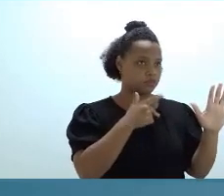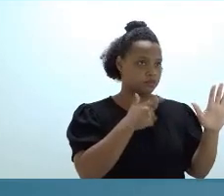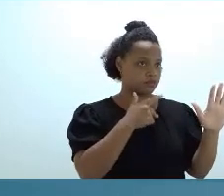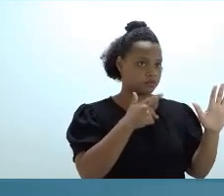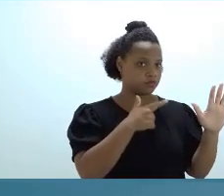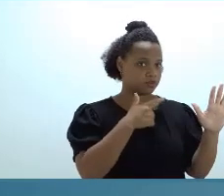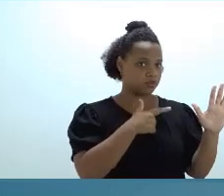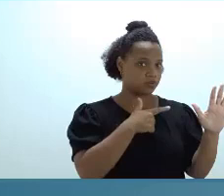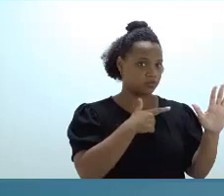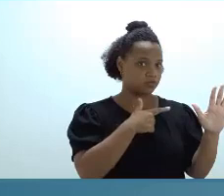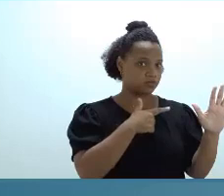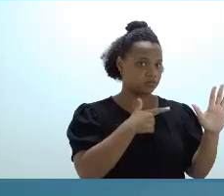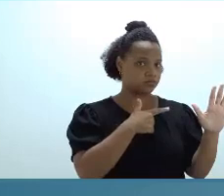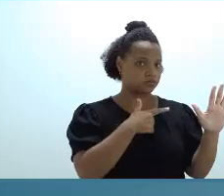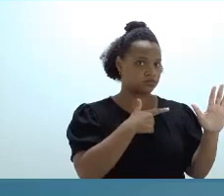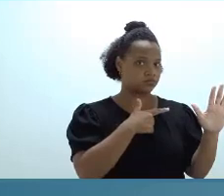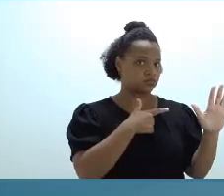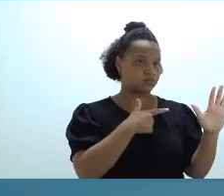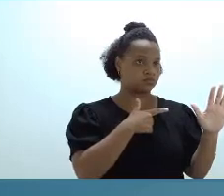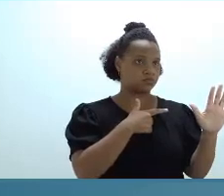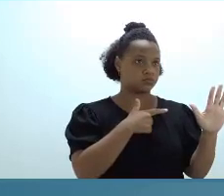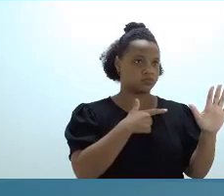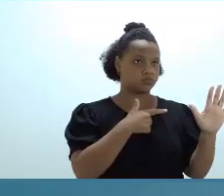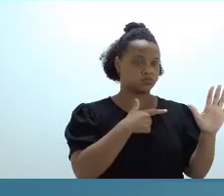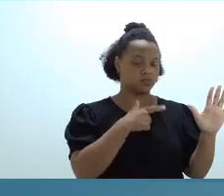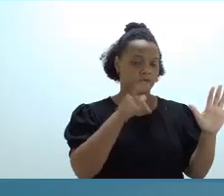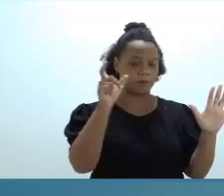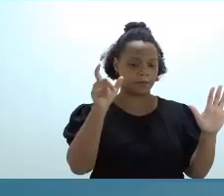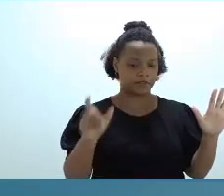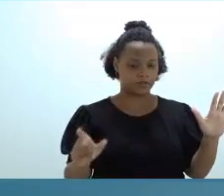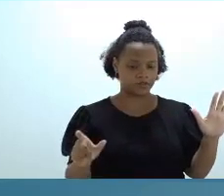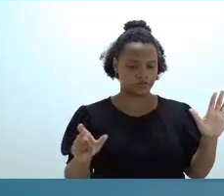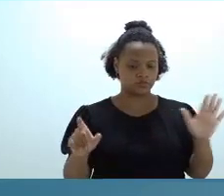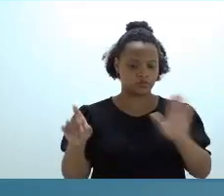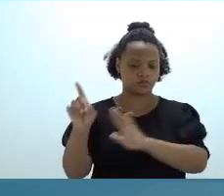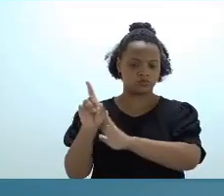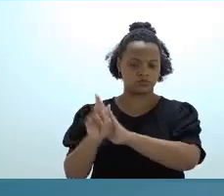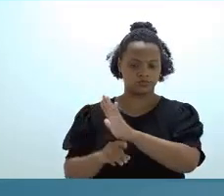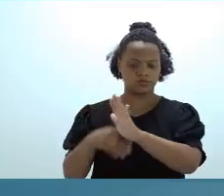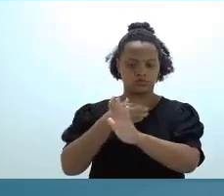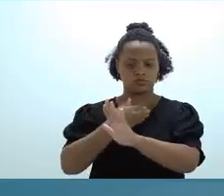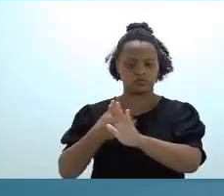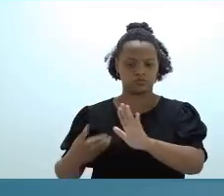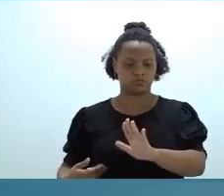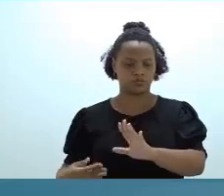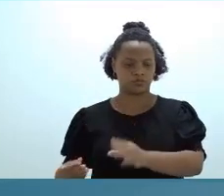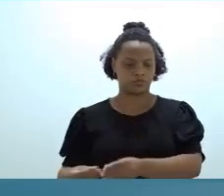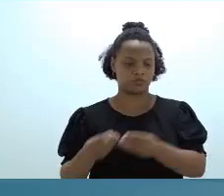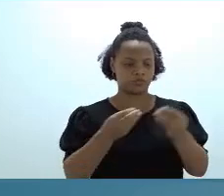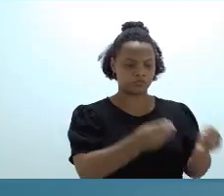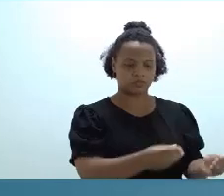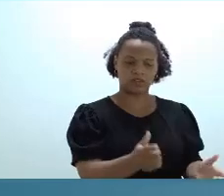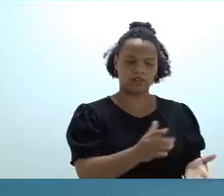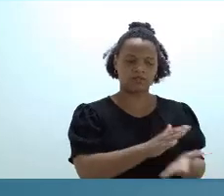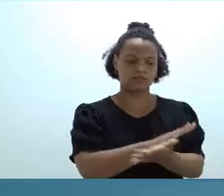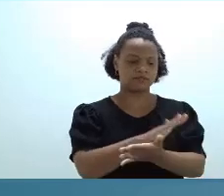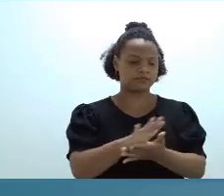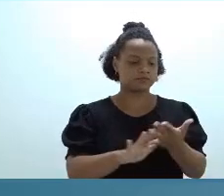Inexistência de pessoa de direito público no polo passivo da demanda.